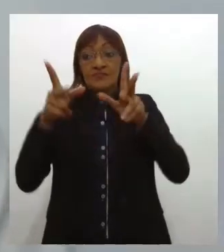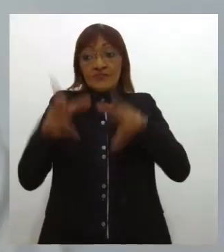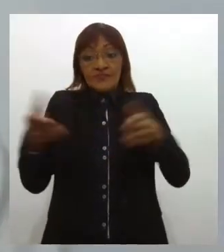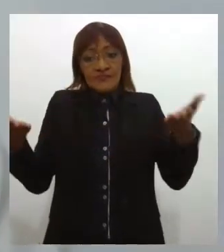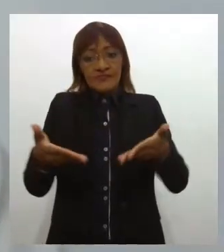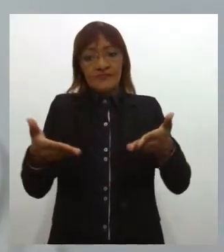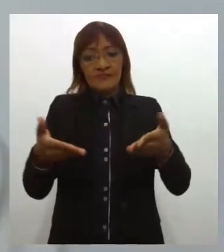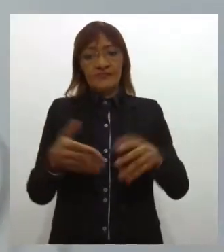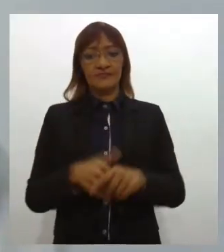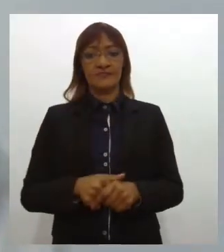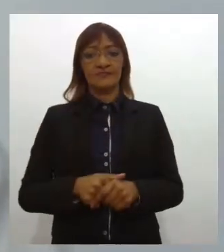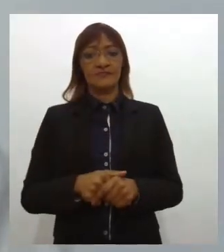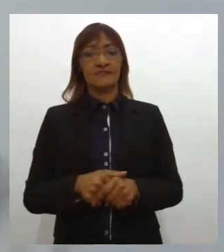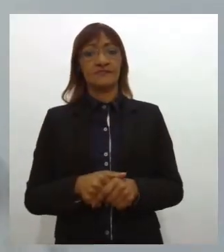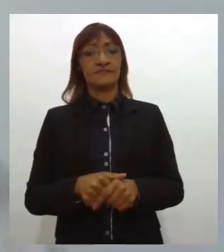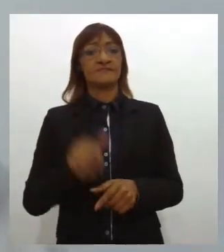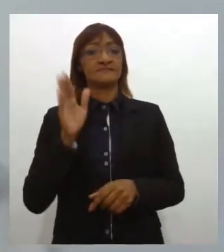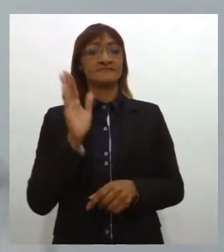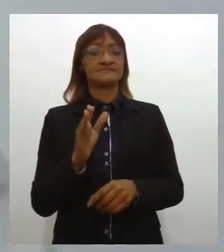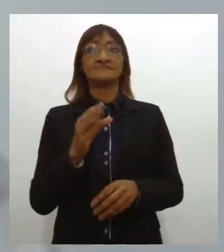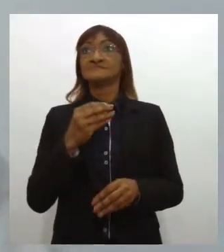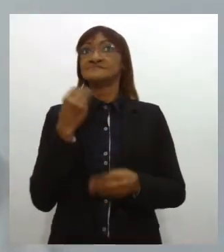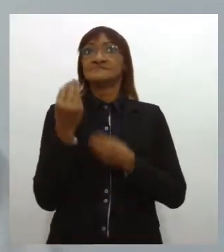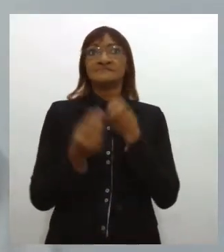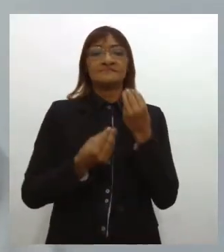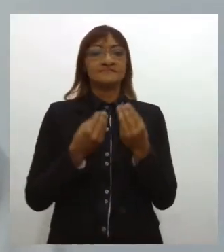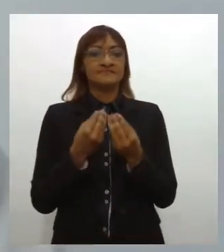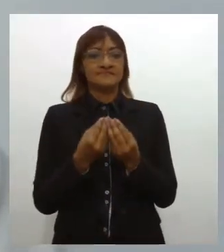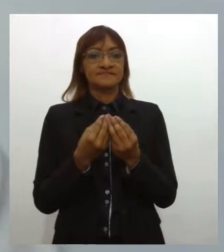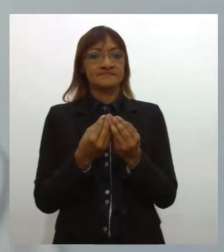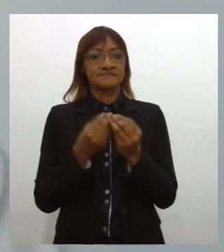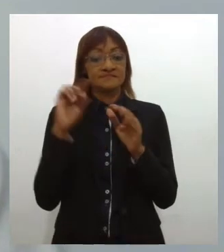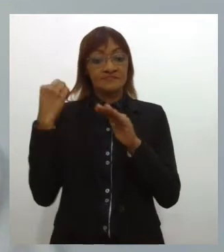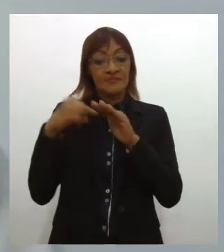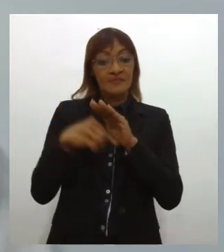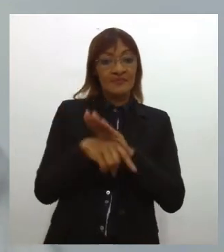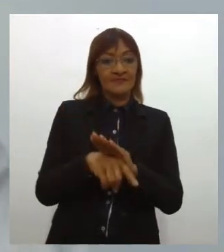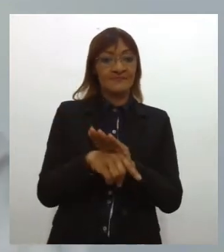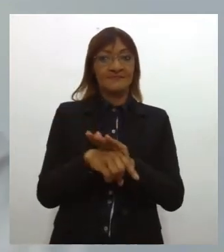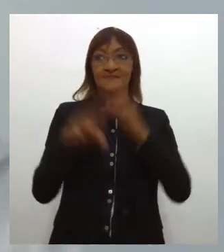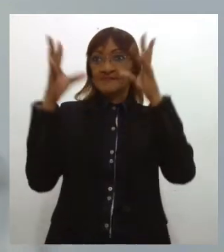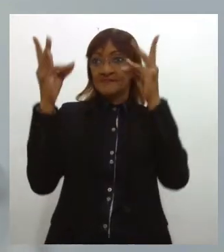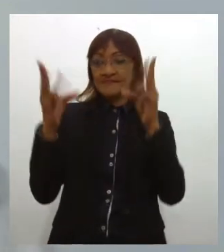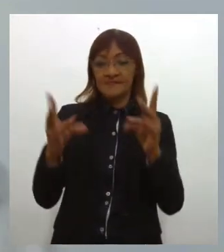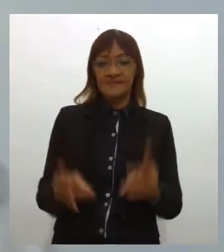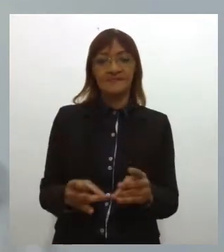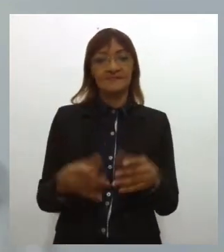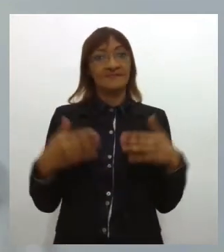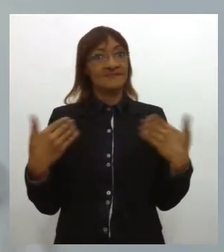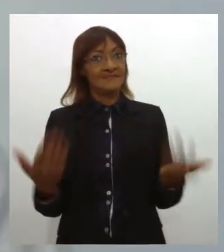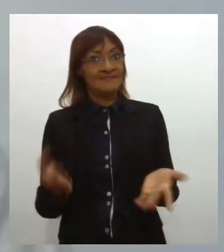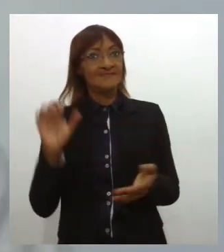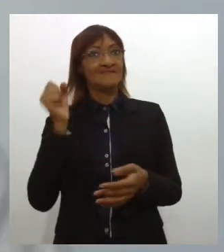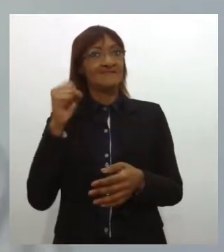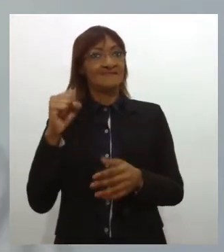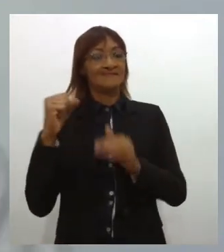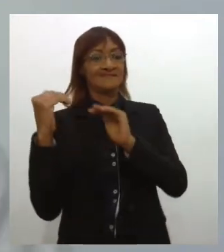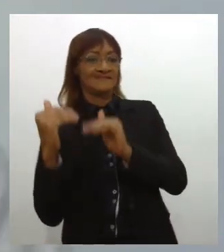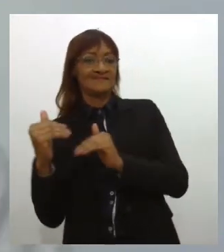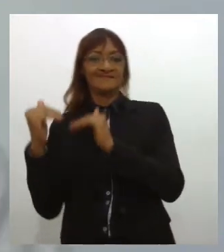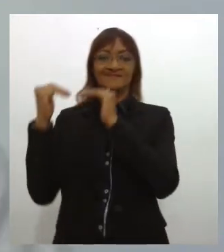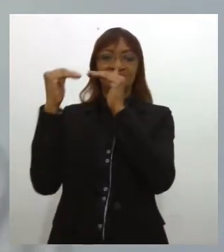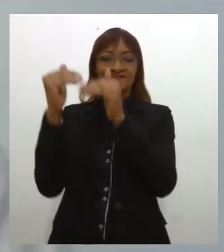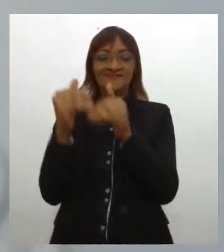né? De uma larga escala e tão profundo. Então, realmente, Sergipe sai na frente, né? O menor